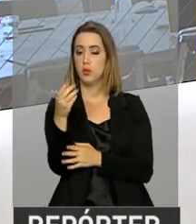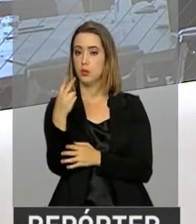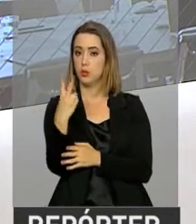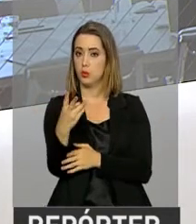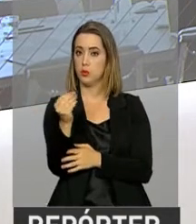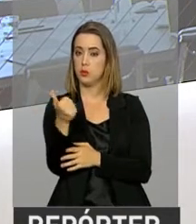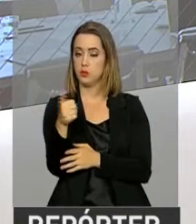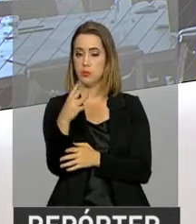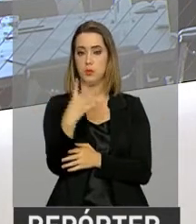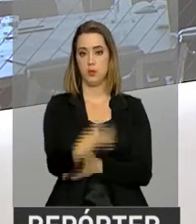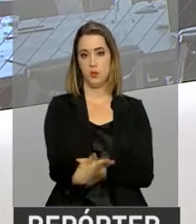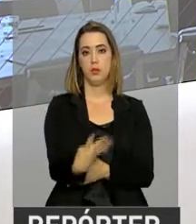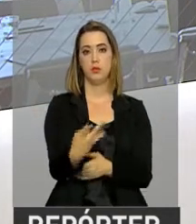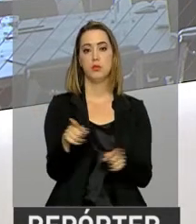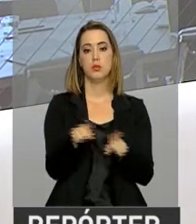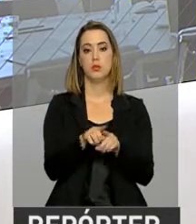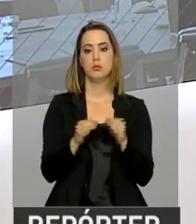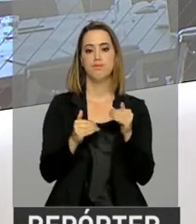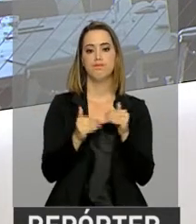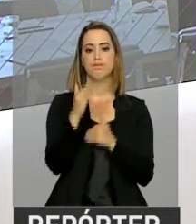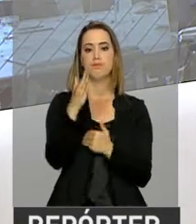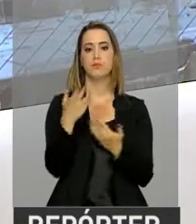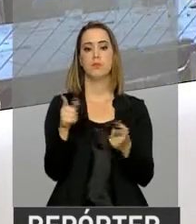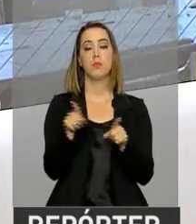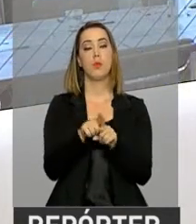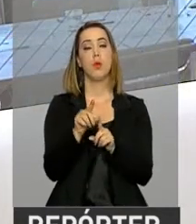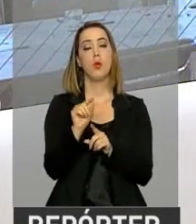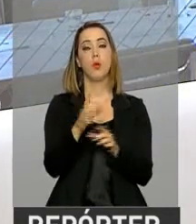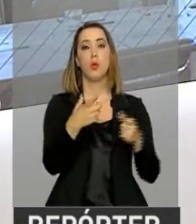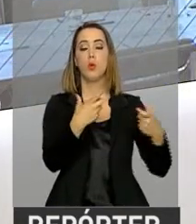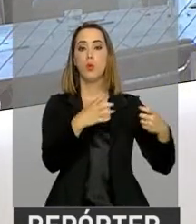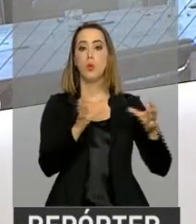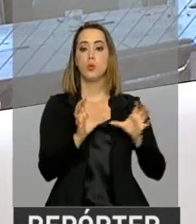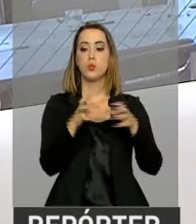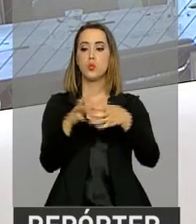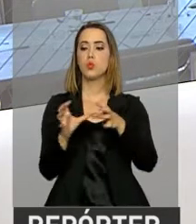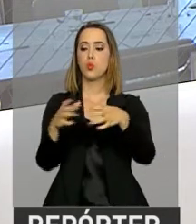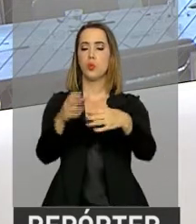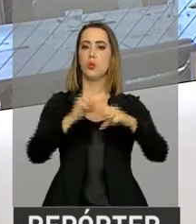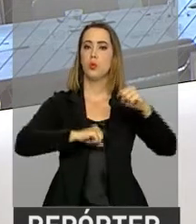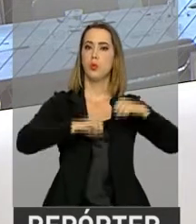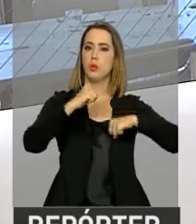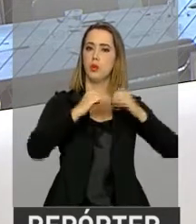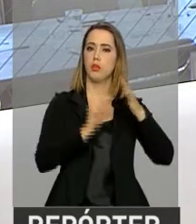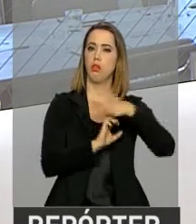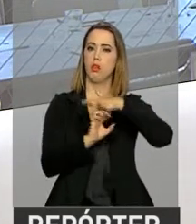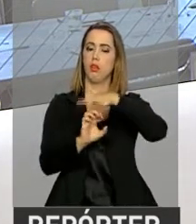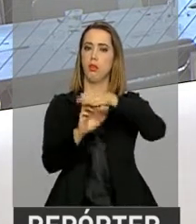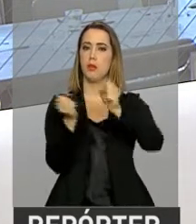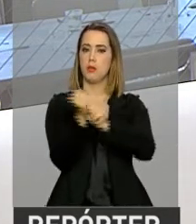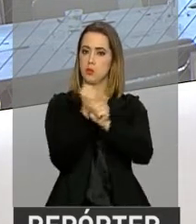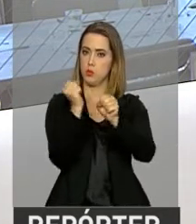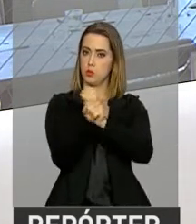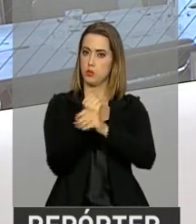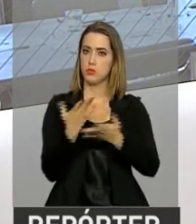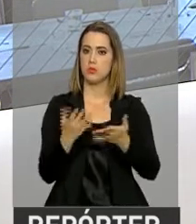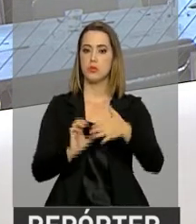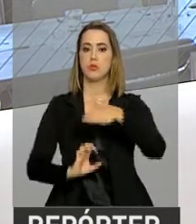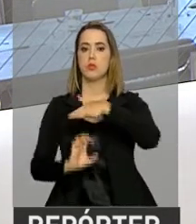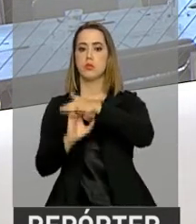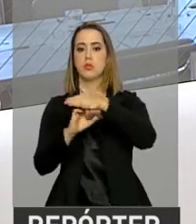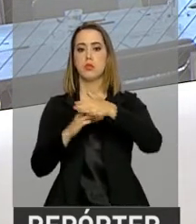4 milhões e 400 mil empregados. Os setores com mais empresas de alto rendimento são a construção civil, o